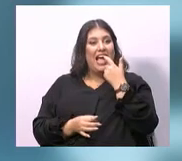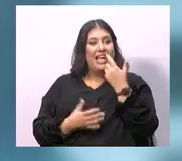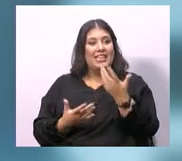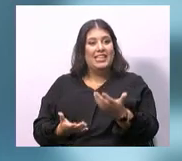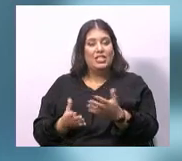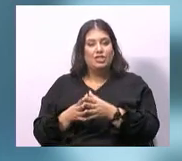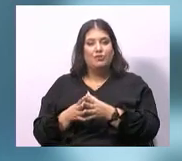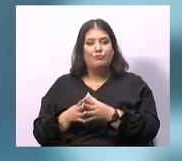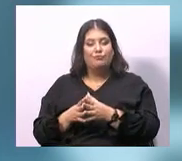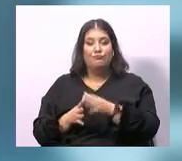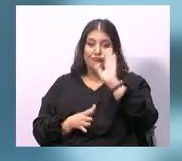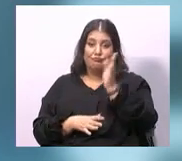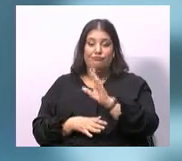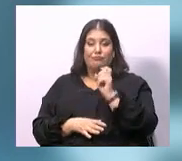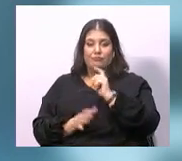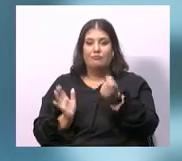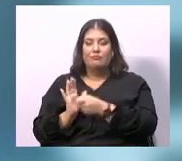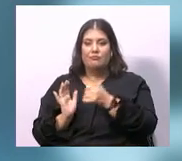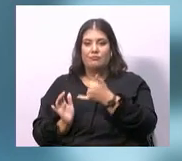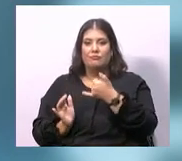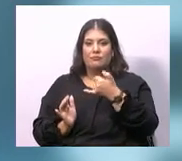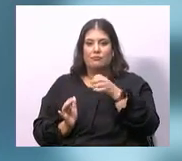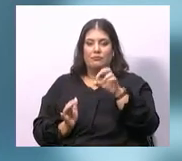com medicina dentária. Já sabe que pode marcar o número de telefone